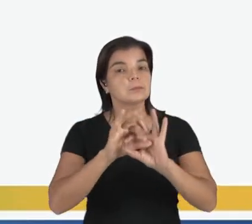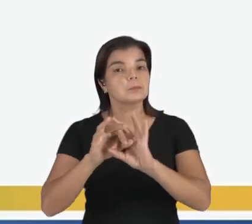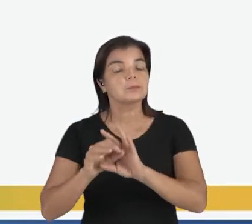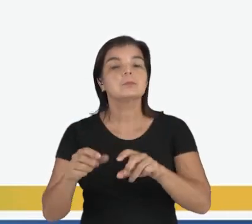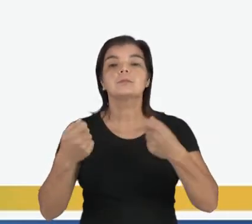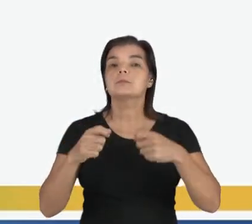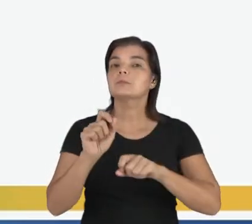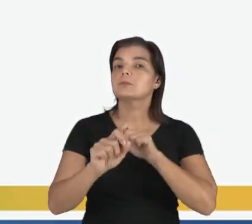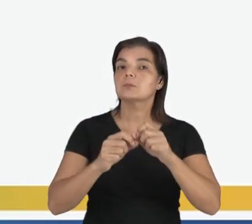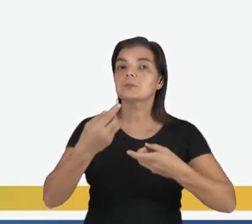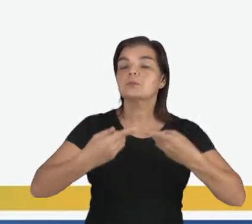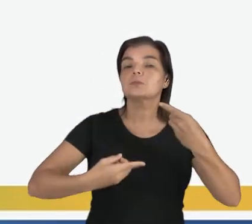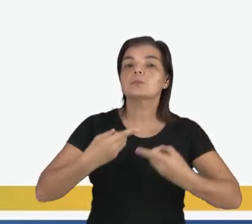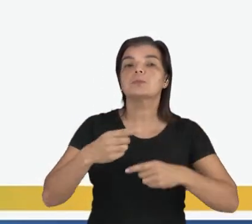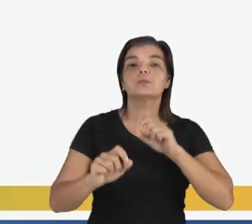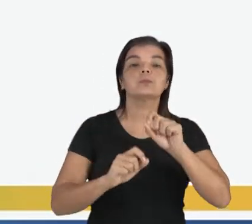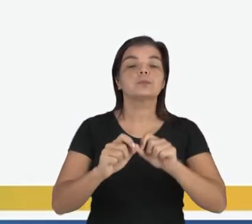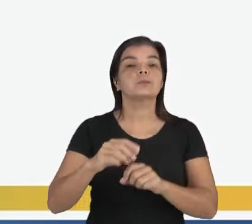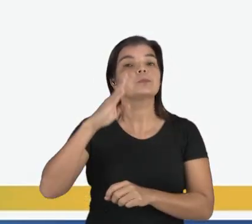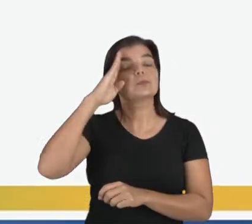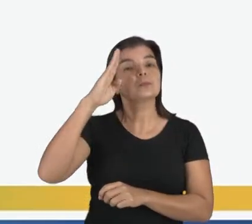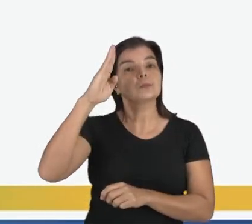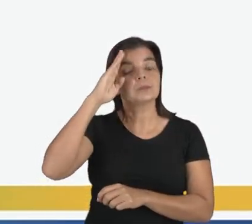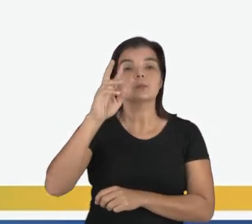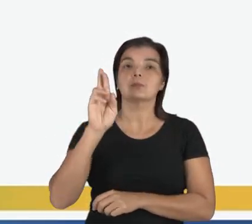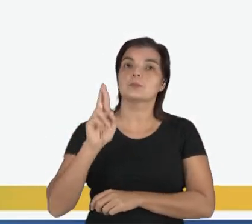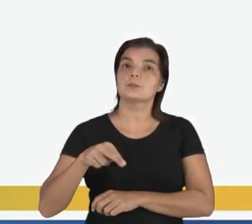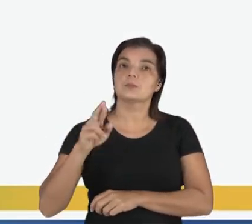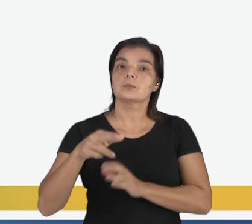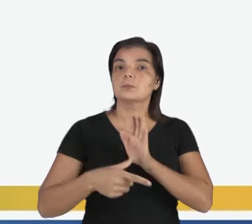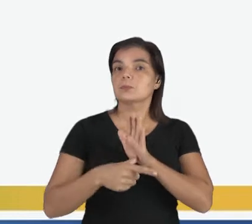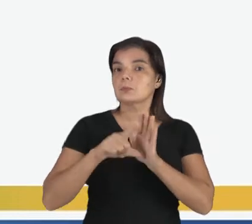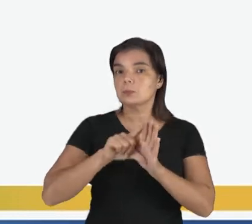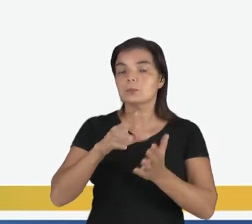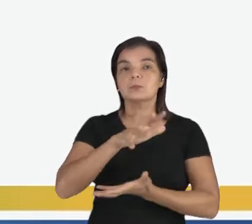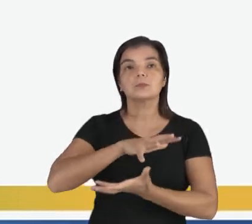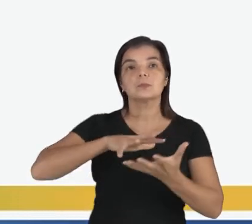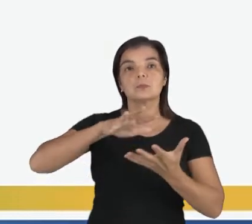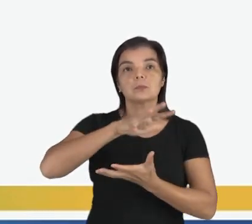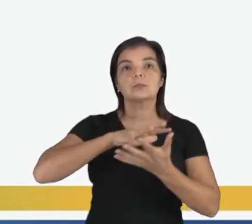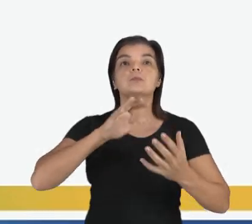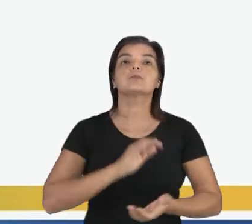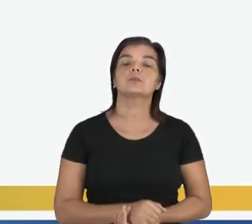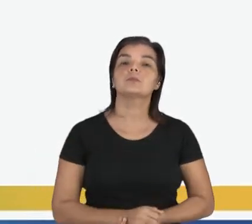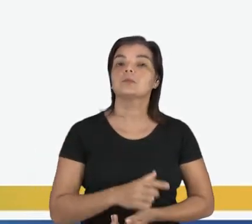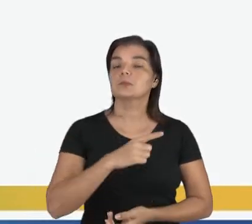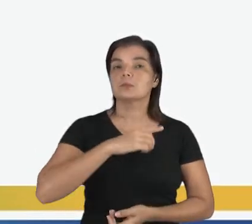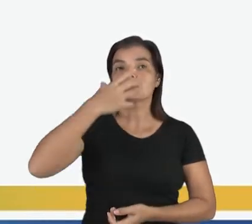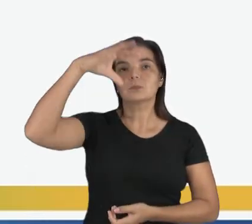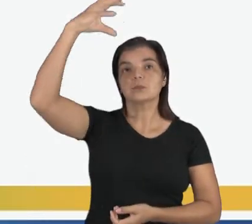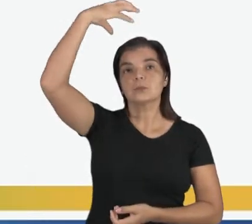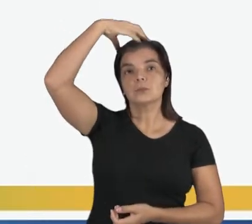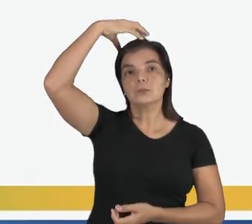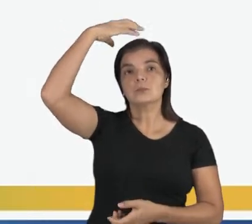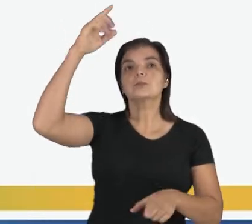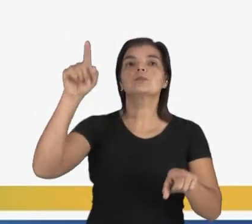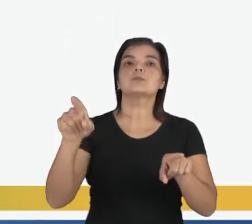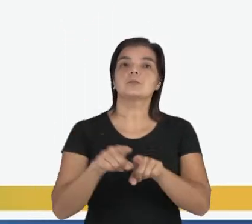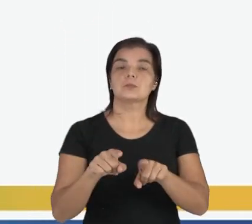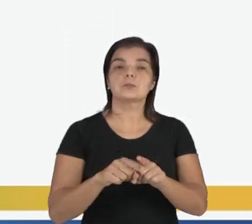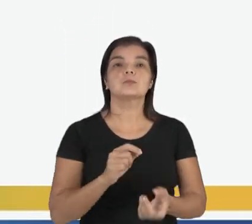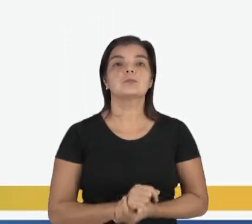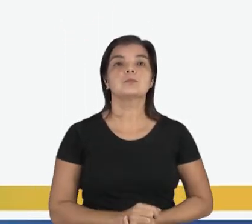pouquinho, a gente precisa discutir qual era o cenário da Rússia antes da Revolução, né? A gente tem uma monarquia